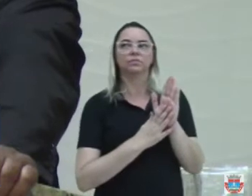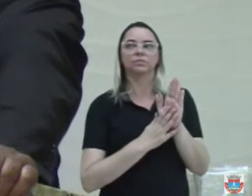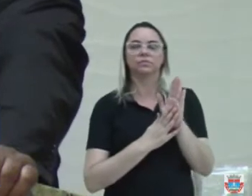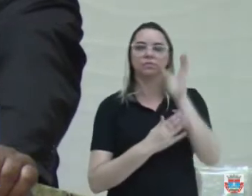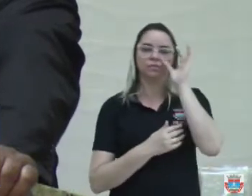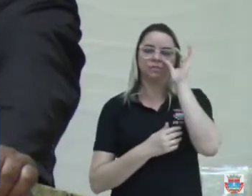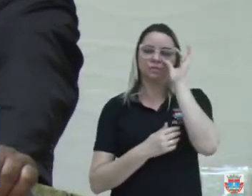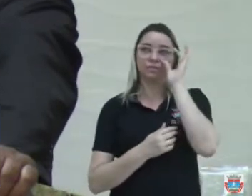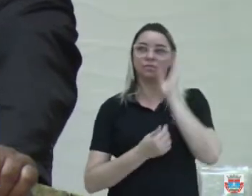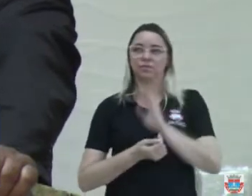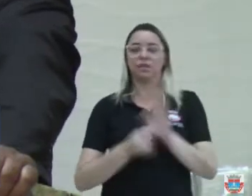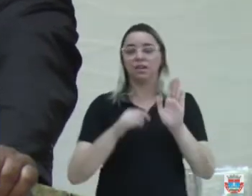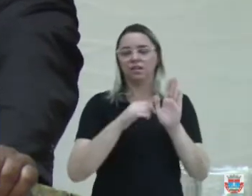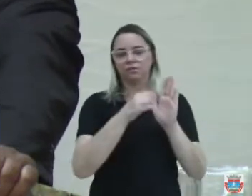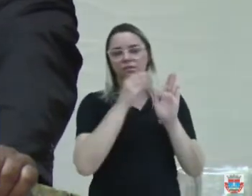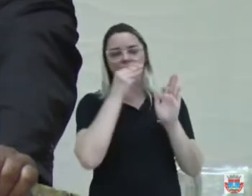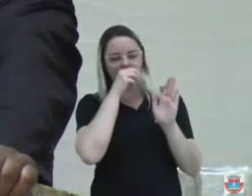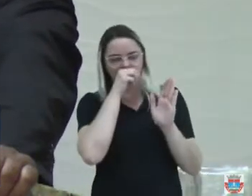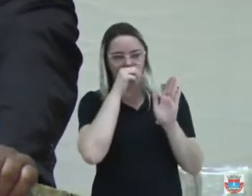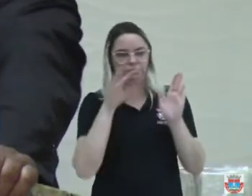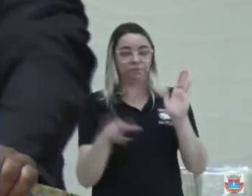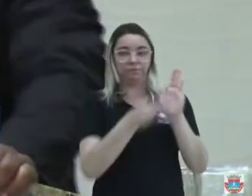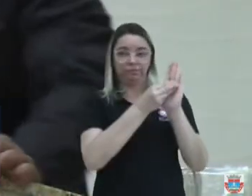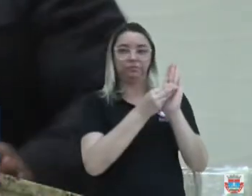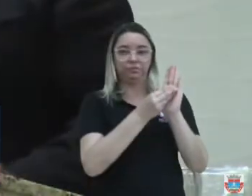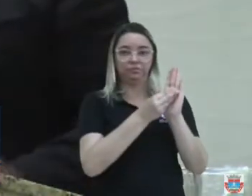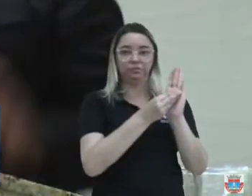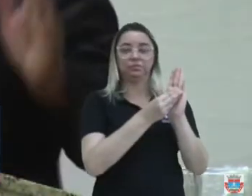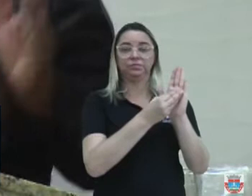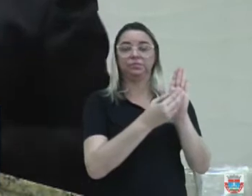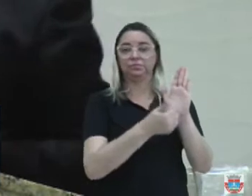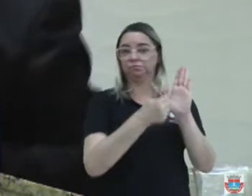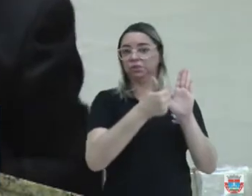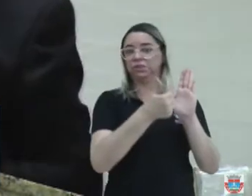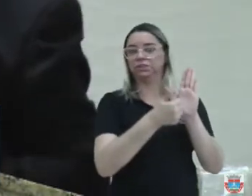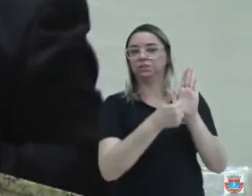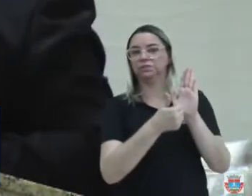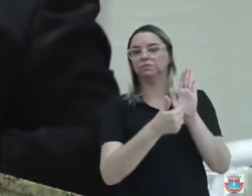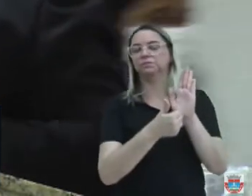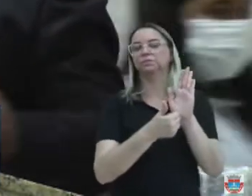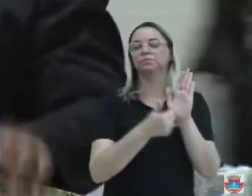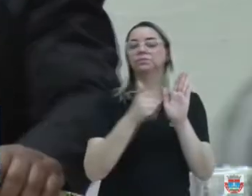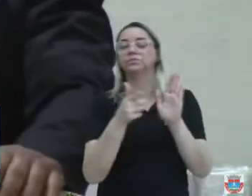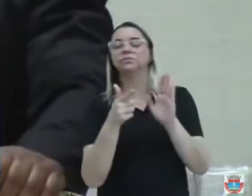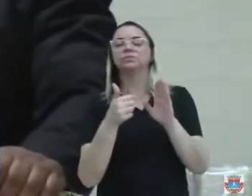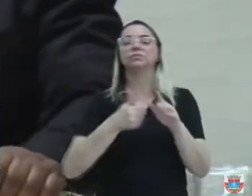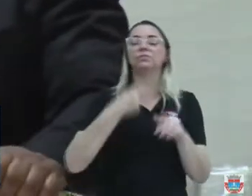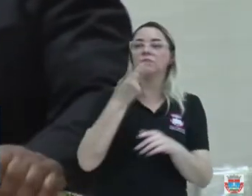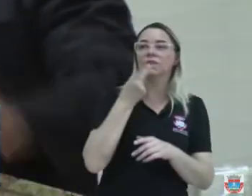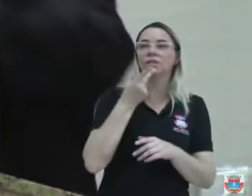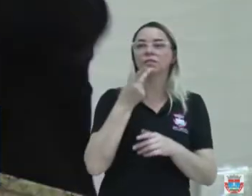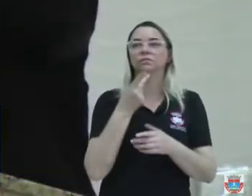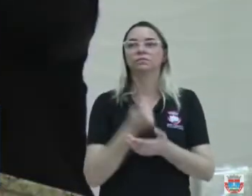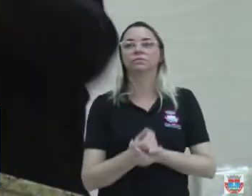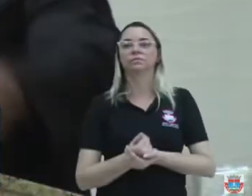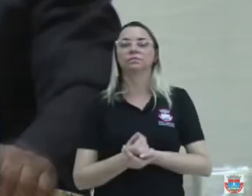Não, a emenda impositiva, né? Com o dinheiro da emenda impositiva. Você falou, pronto. O dinheiro da minha emenda impositiva, a metade, no valor de 48